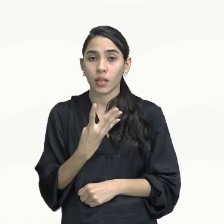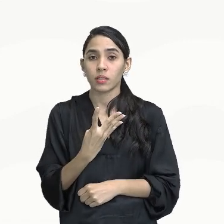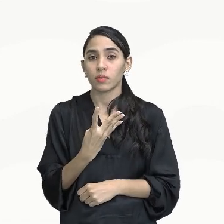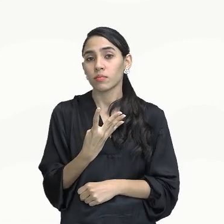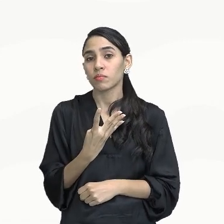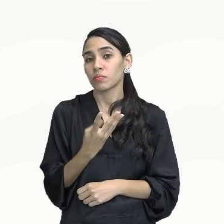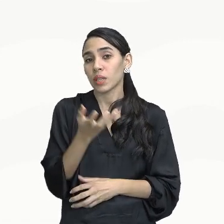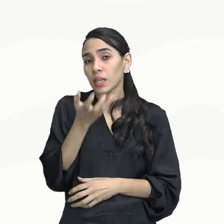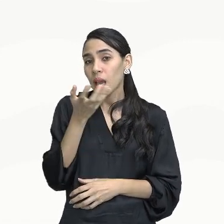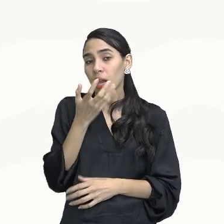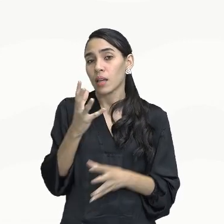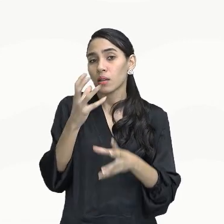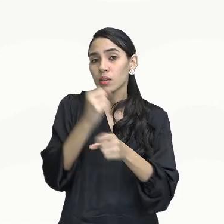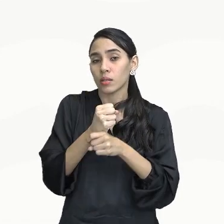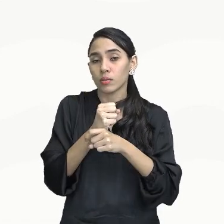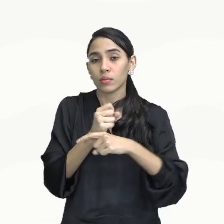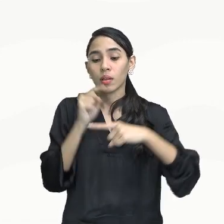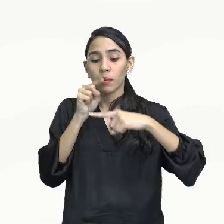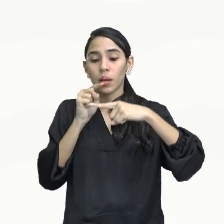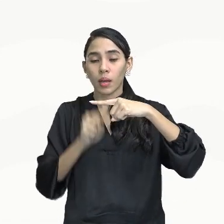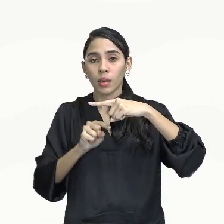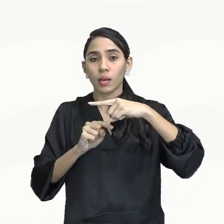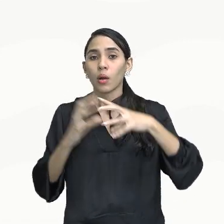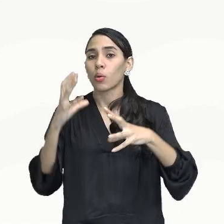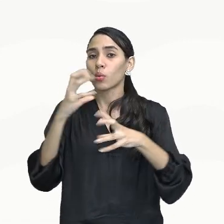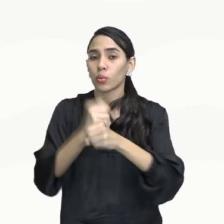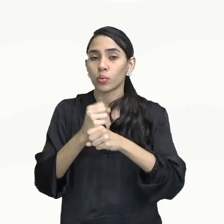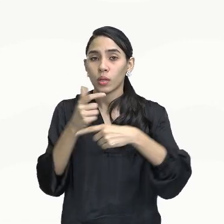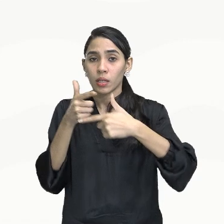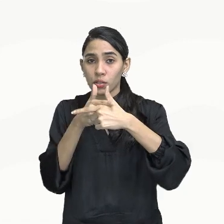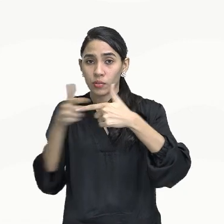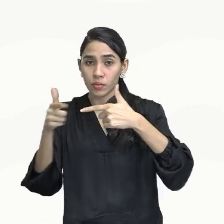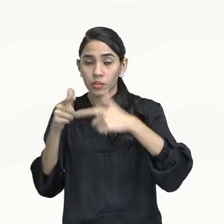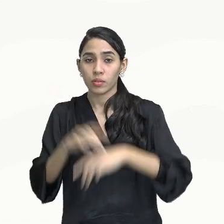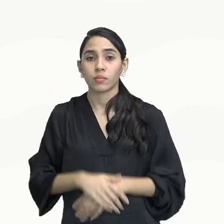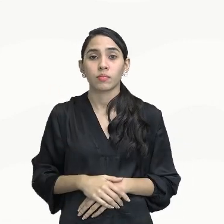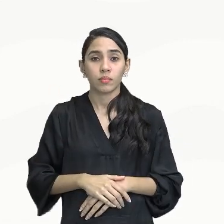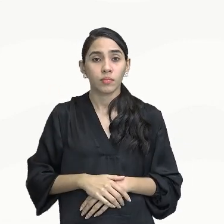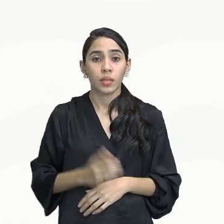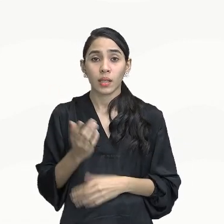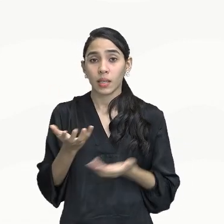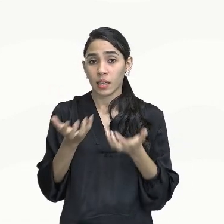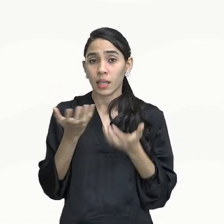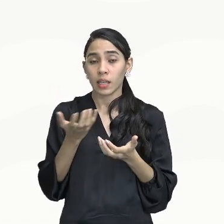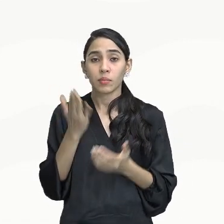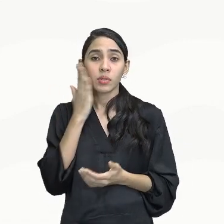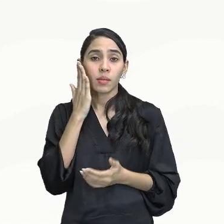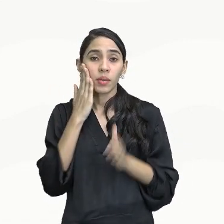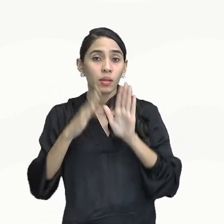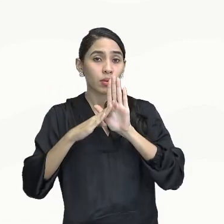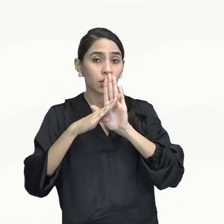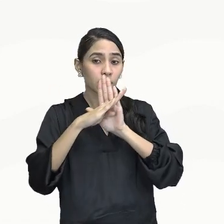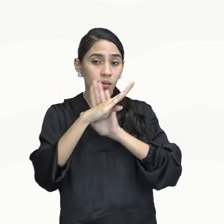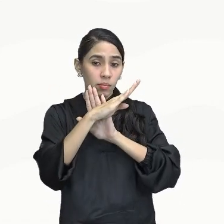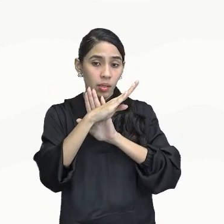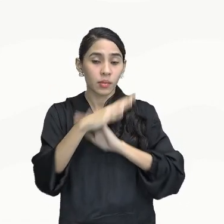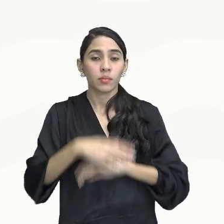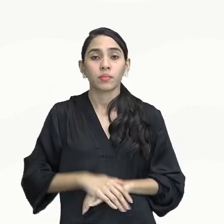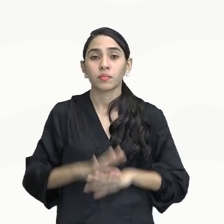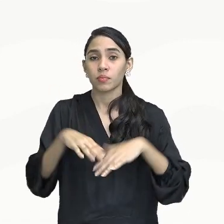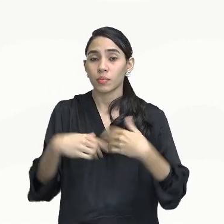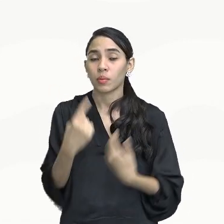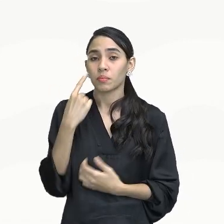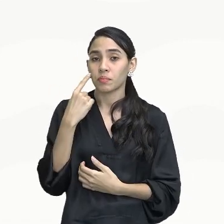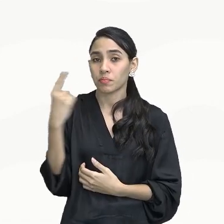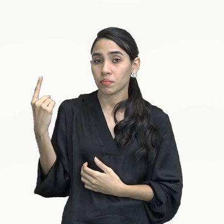que você quer calcular e divide sobre o total. Nesse caso, nós queríamos saber o crescimento, não é, professora Manuela? Então, está